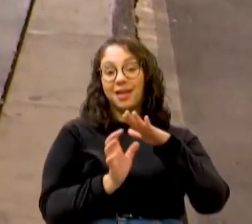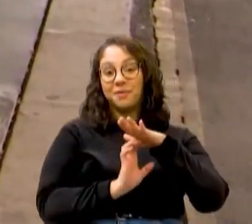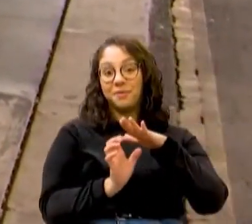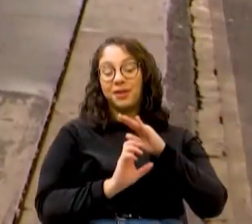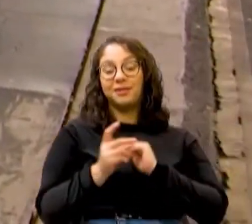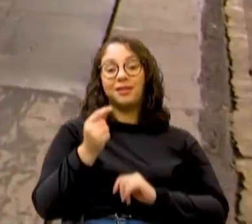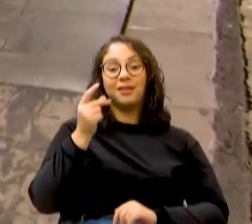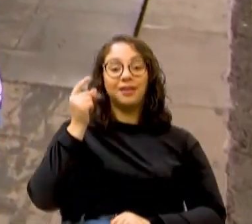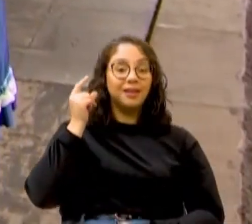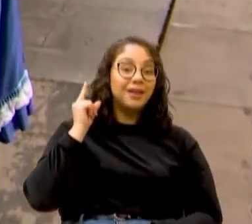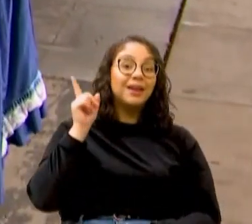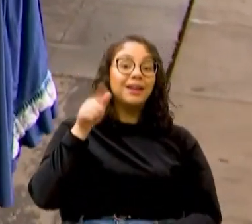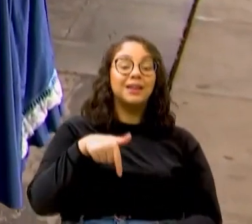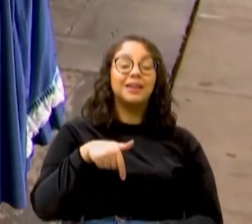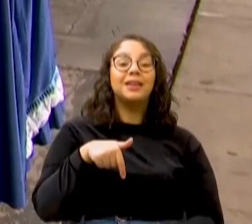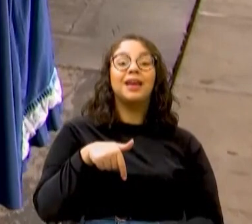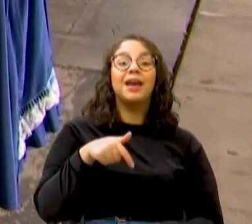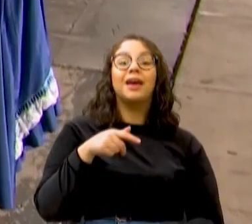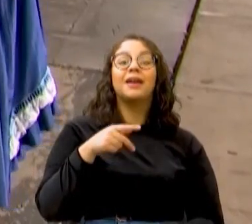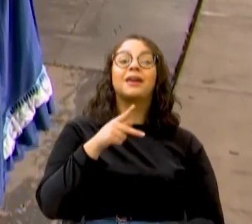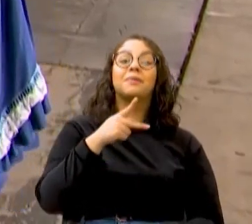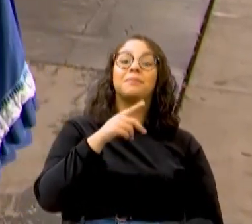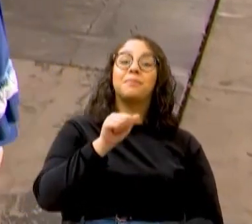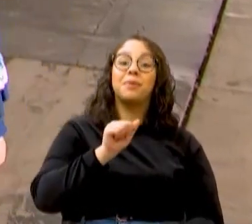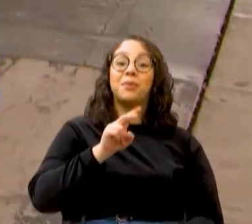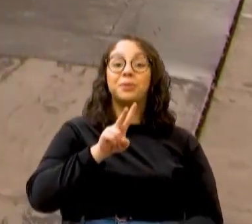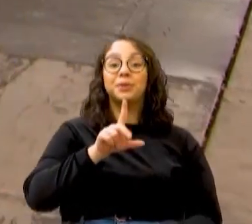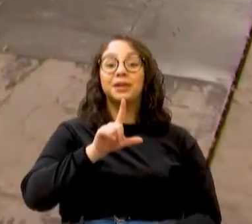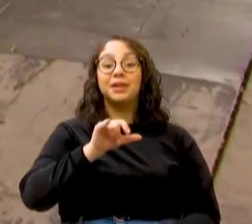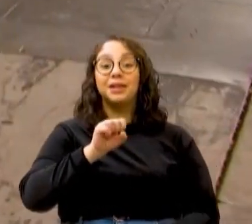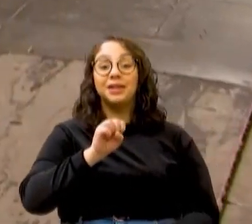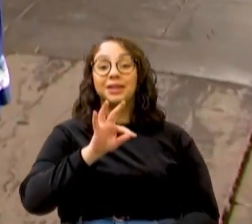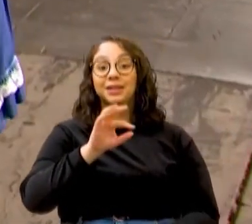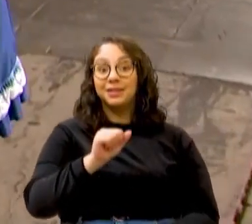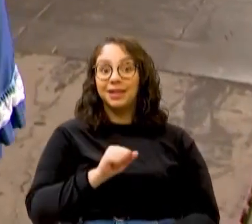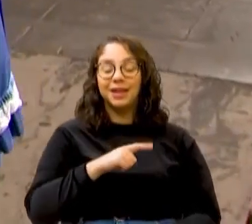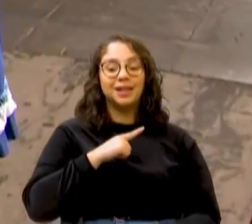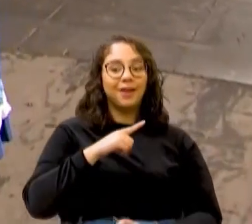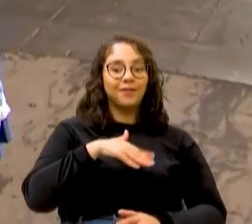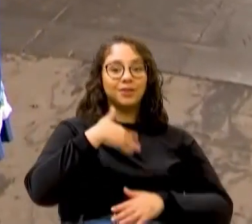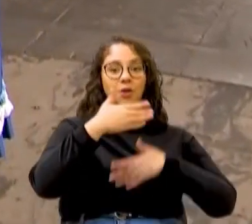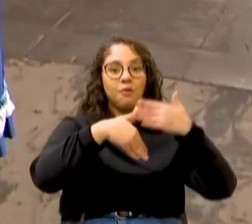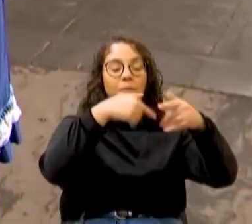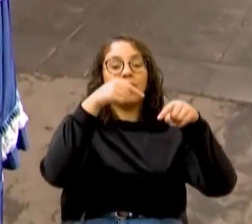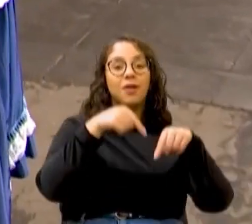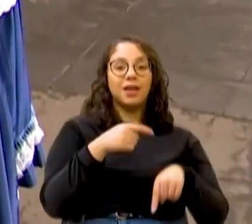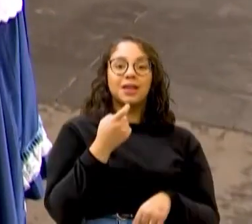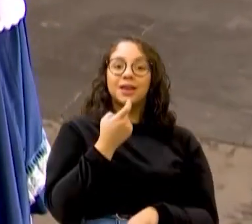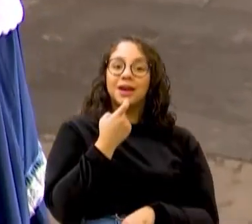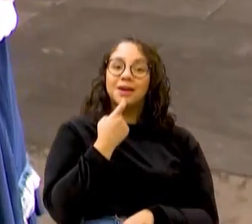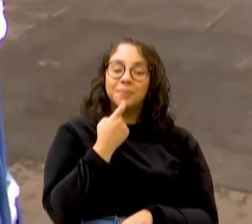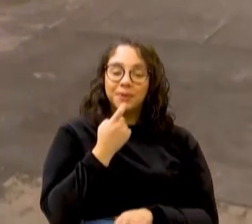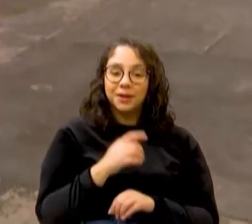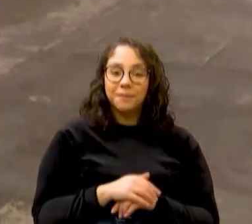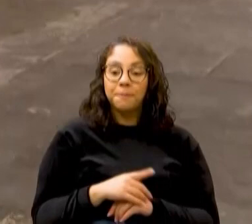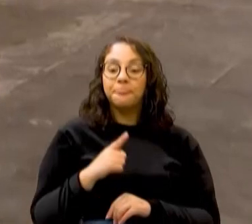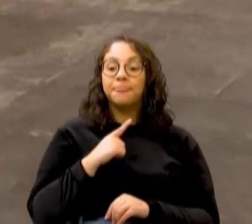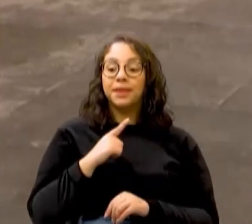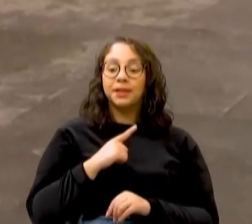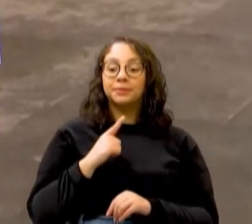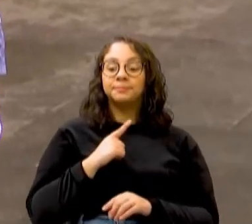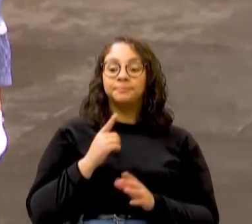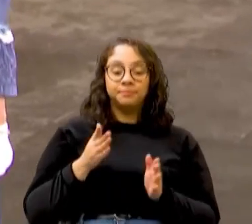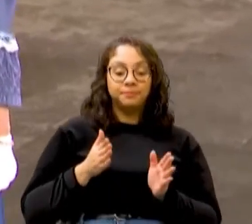de estrada de ferro antiga companhia de estrada de ferro Paulista que trouxe o desenvolvimento à cidade aqui nós